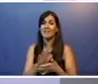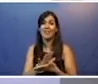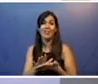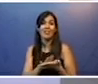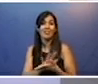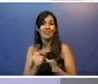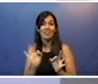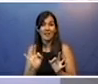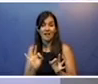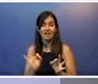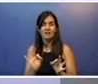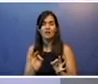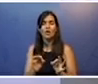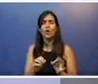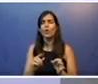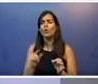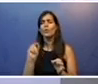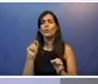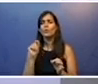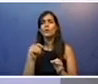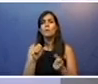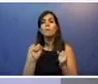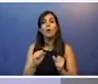O que poderia ser feito aqui?